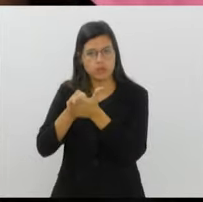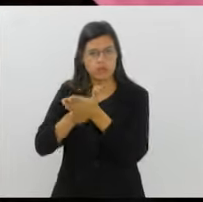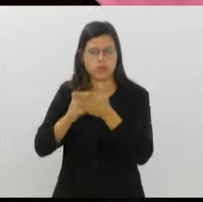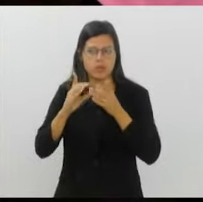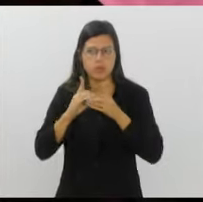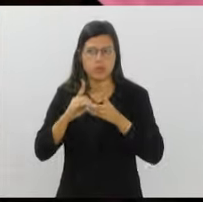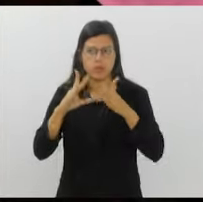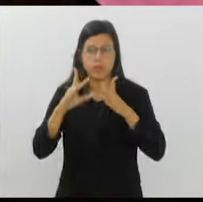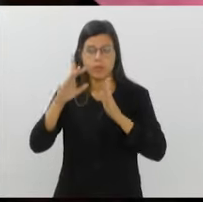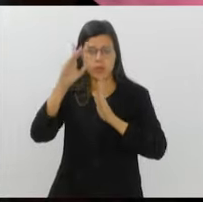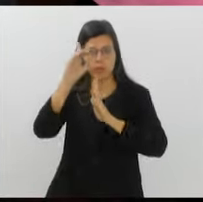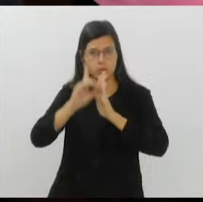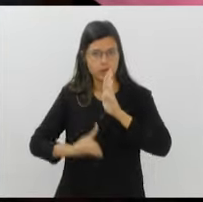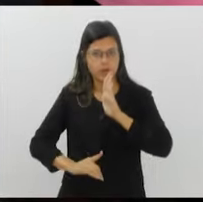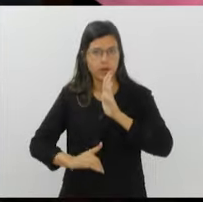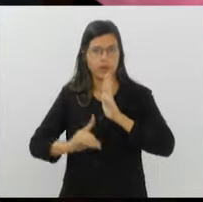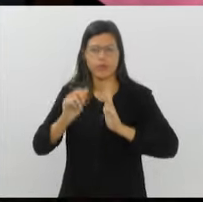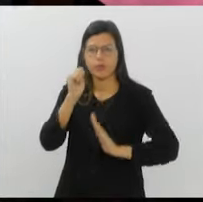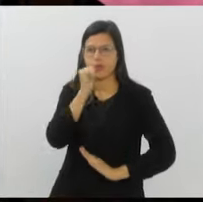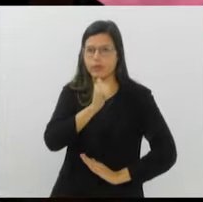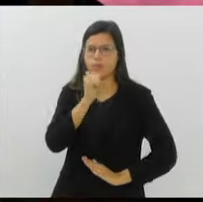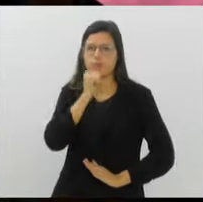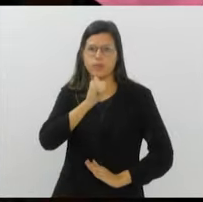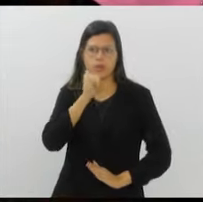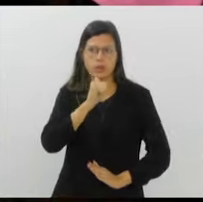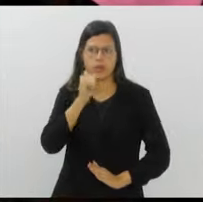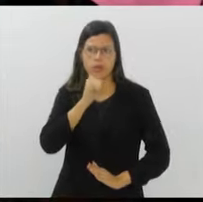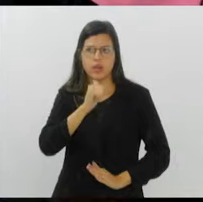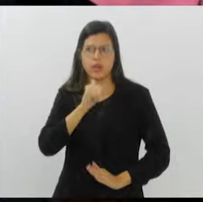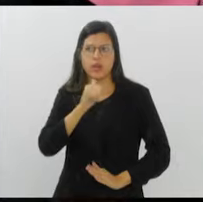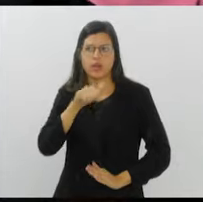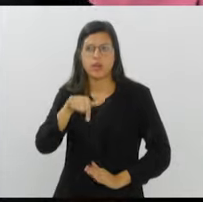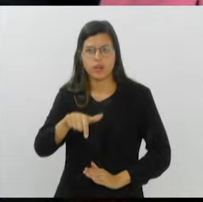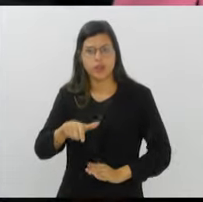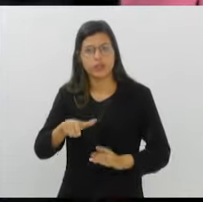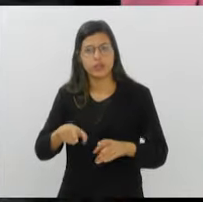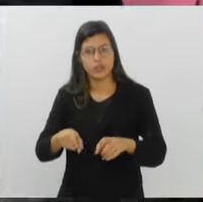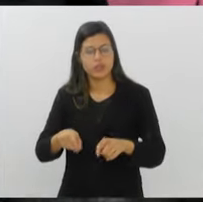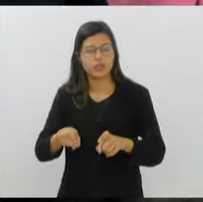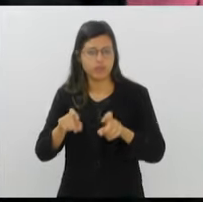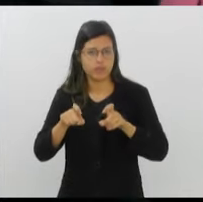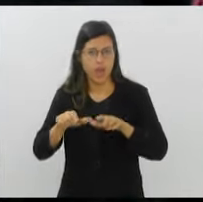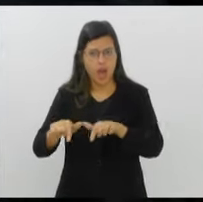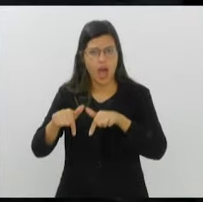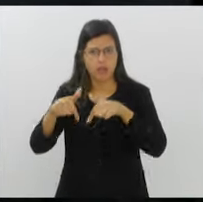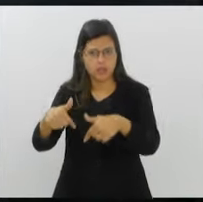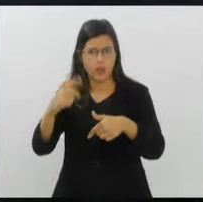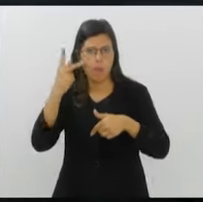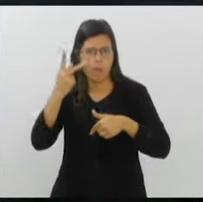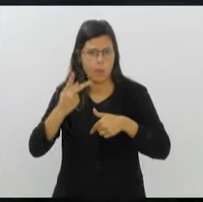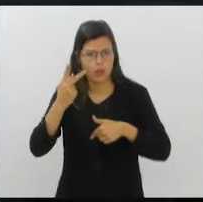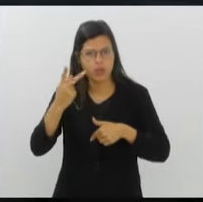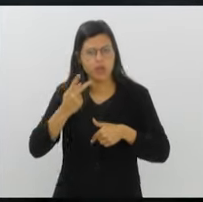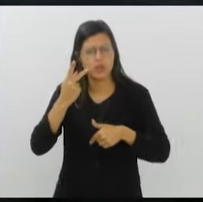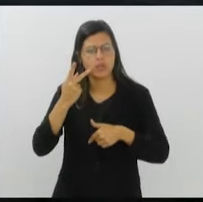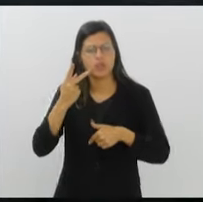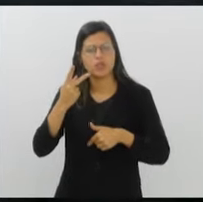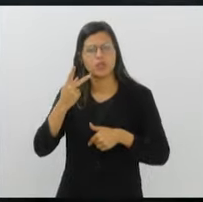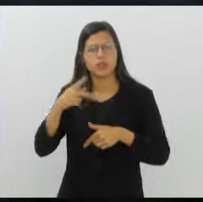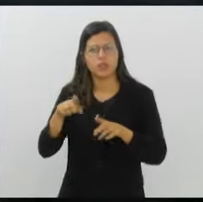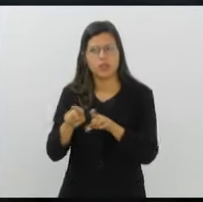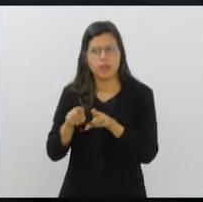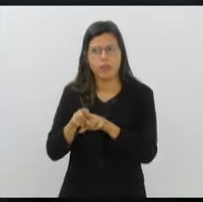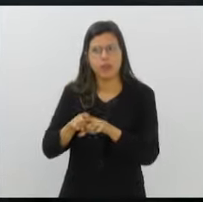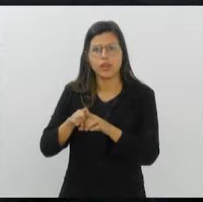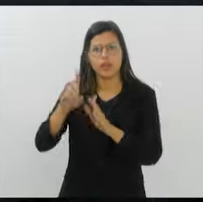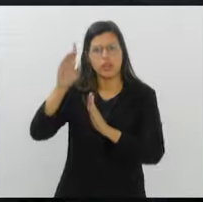e pelo direito das mulheres de assumirem as suas ações como parlamentares, como dirigentes